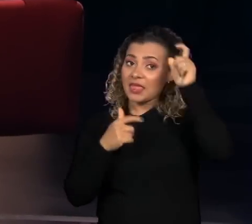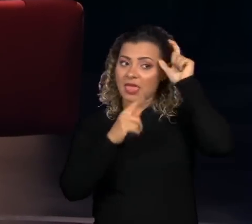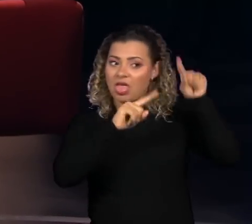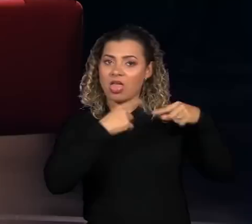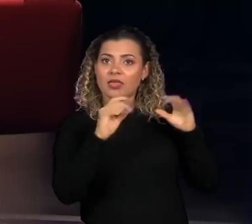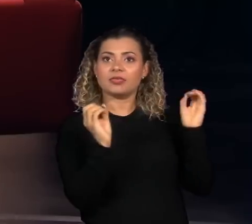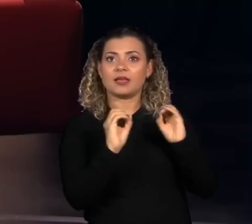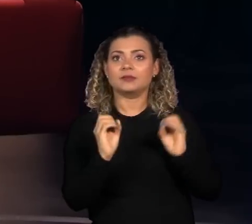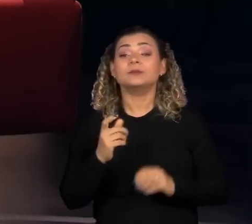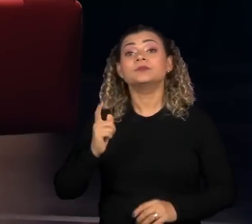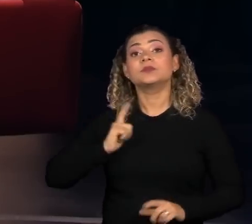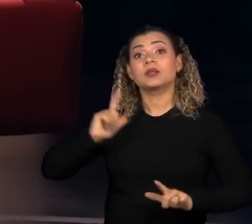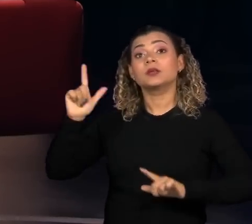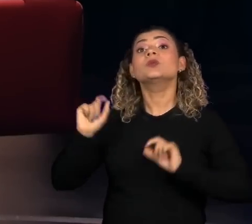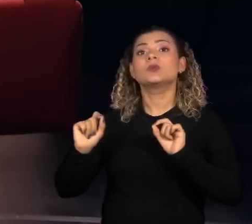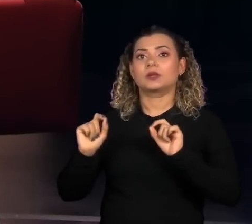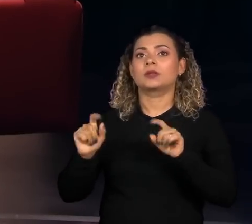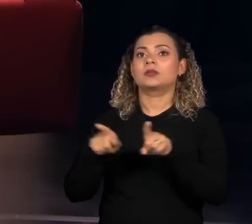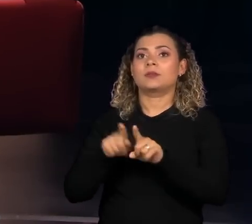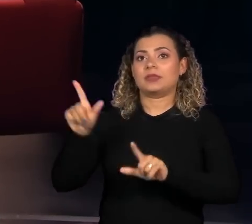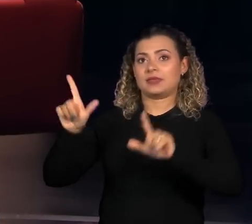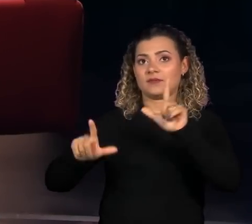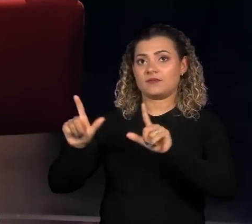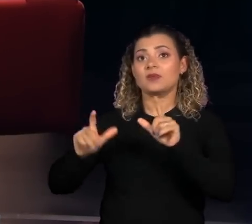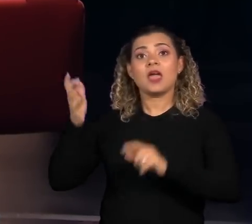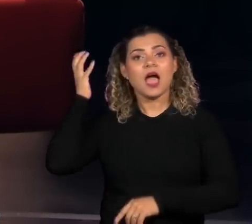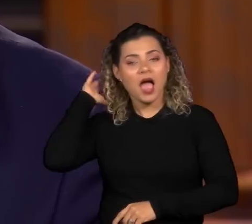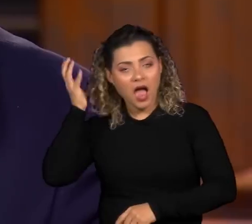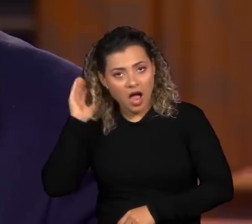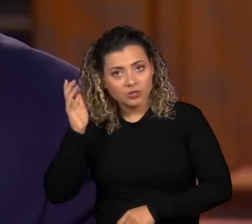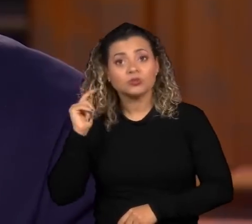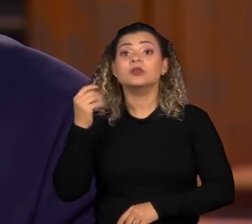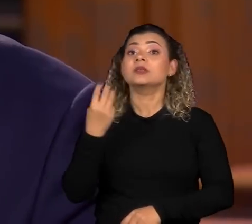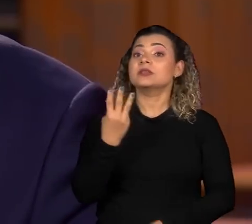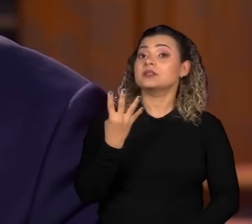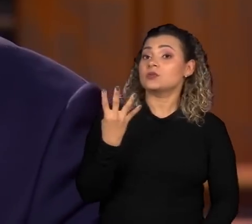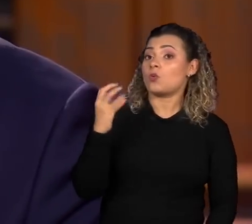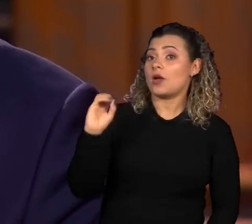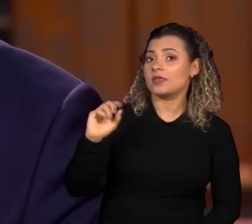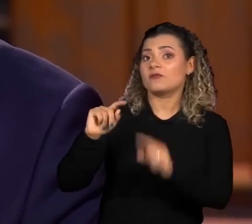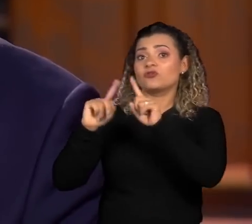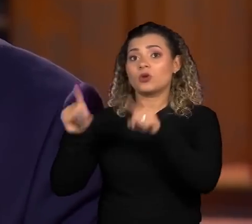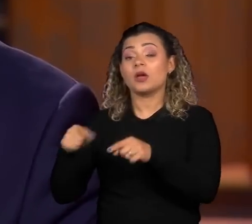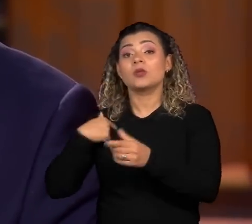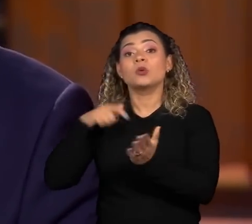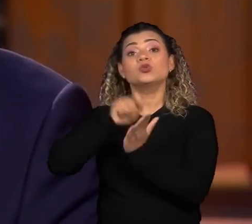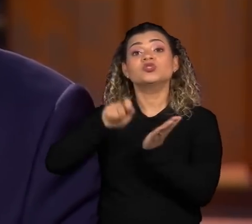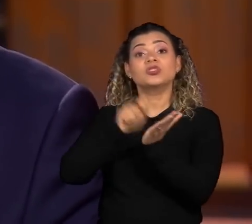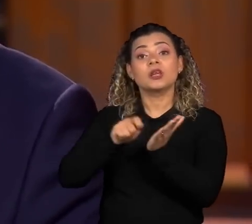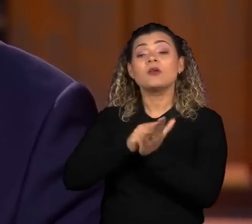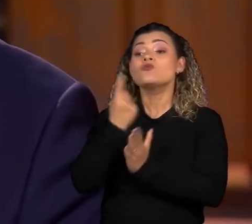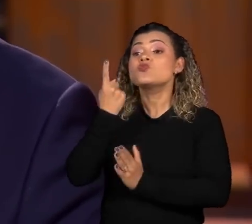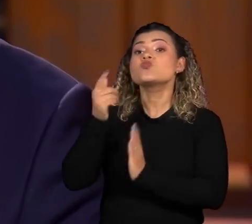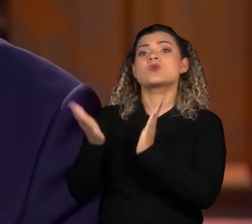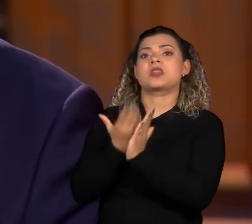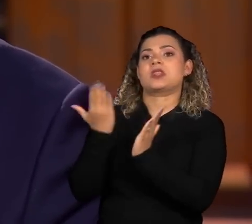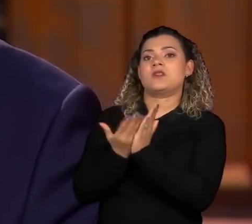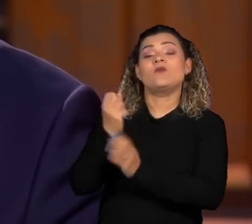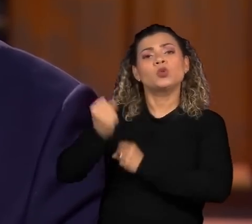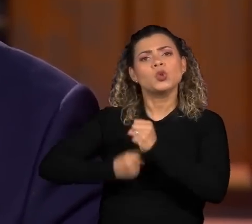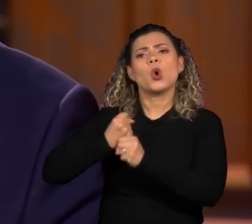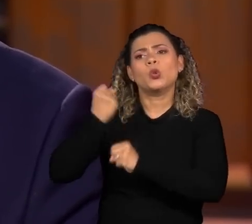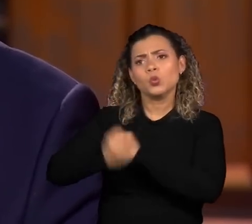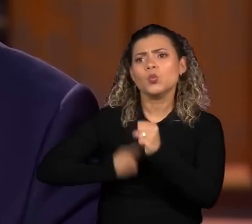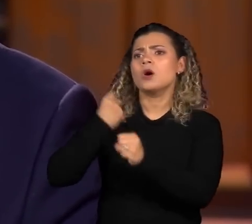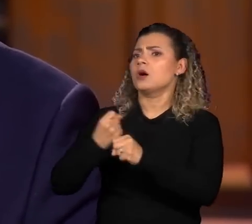são 340 funcionários, rádio, eu escrevo um livro por ano. Além de tudo isso, programas